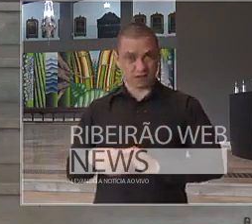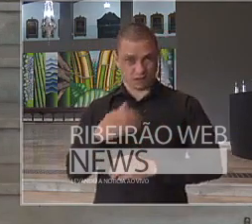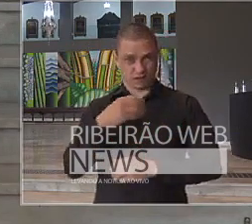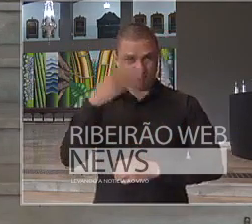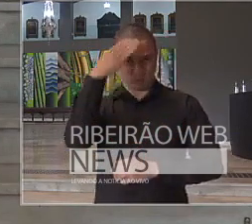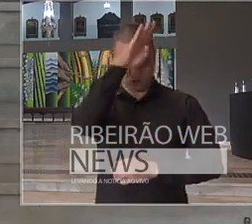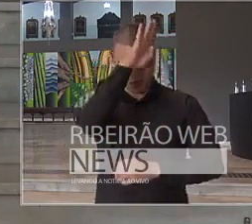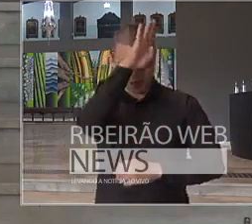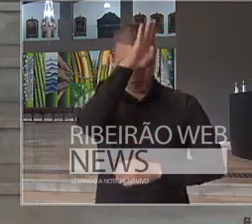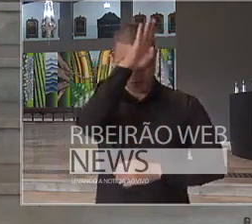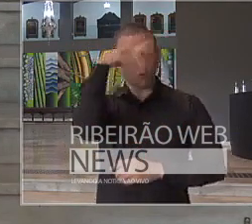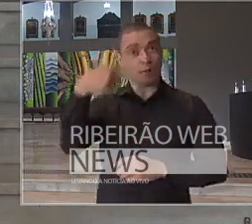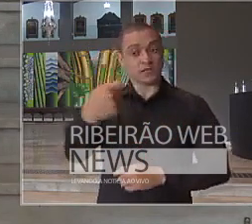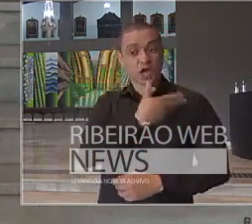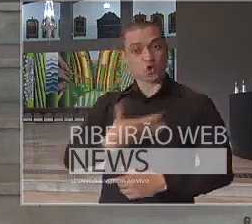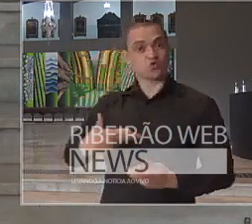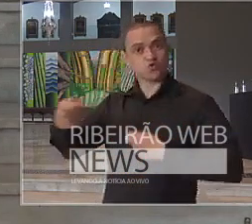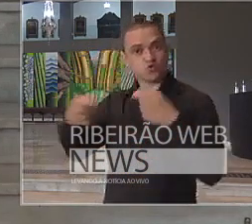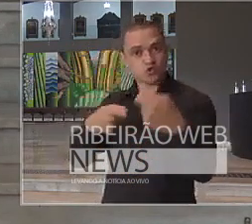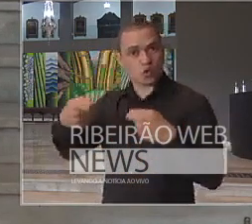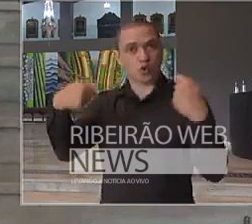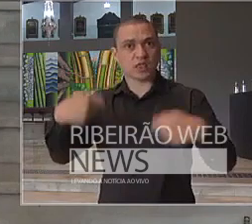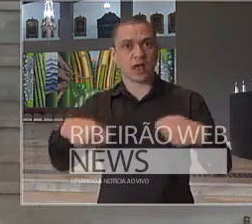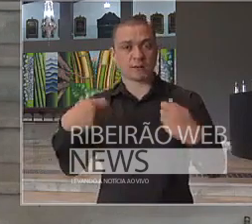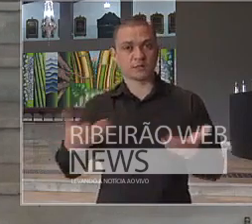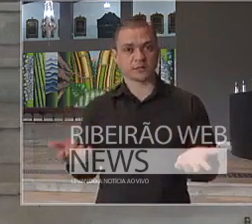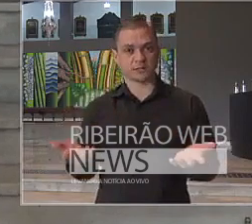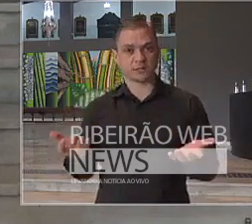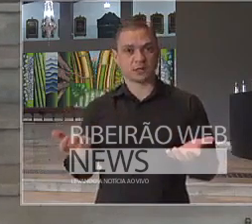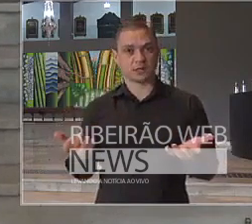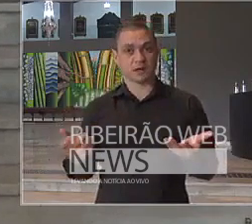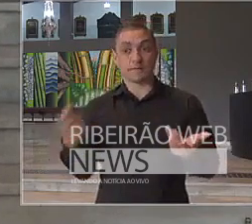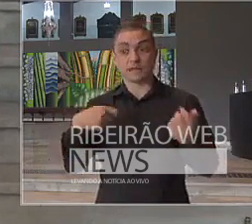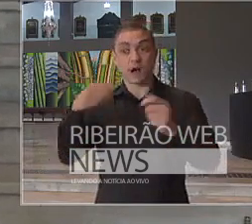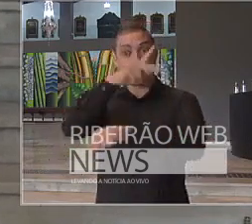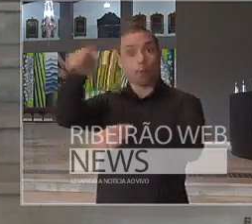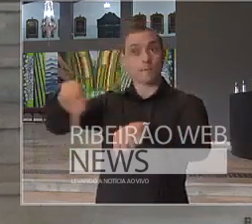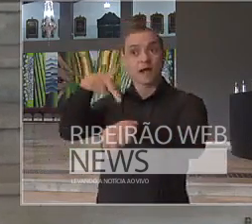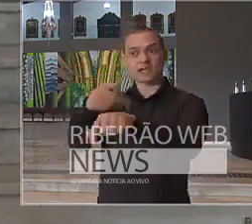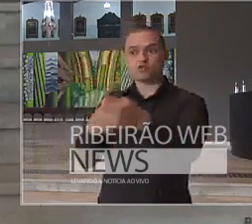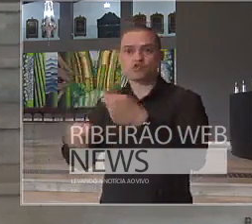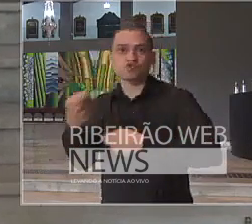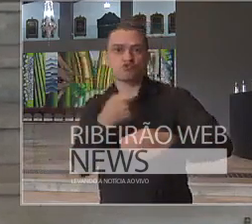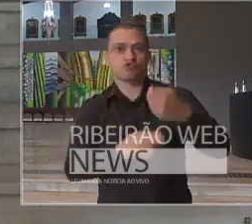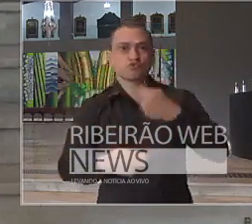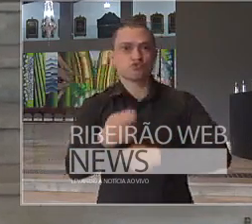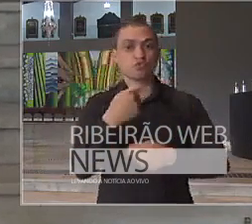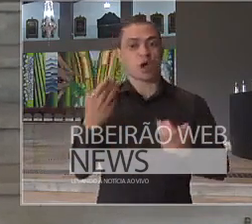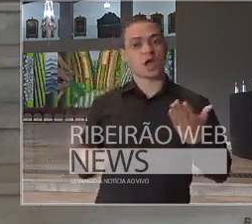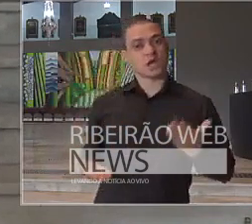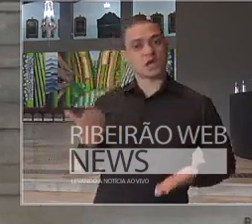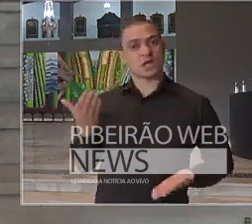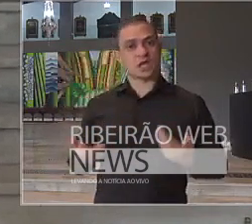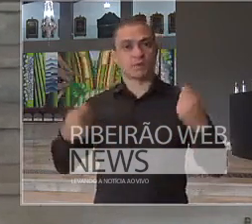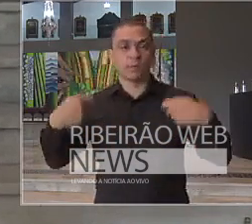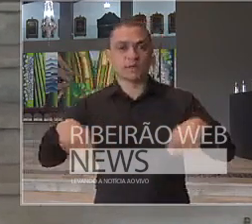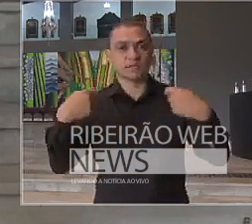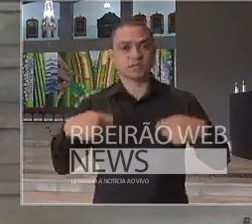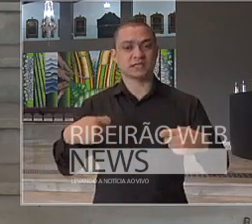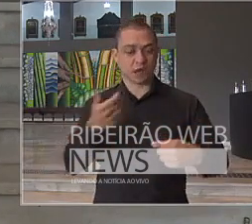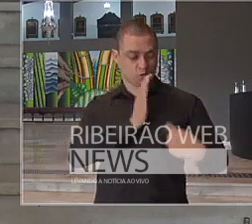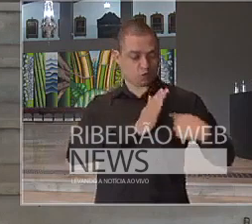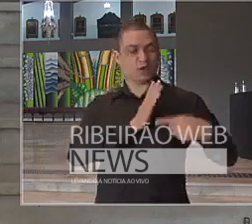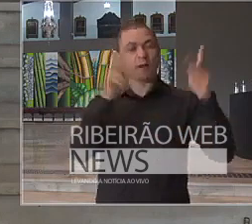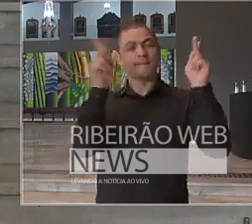govern e administre o seu país com equilíbrio com